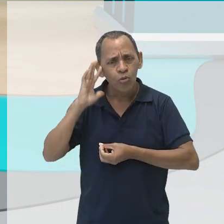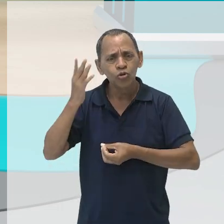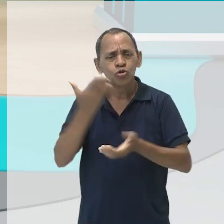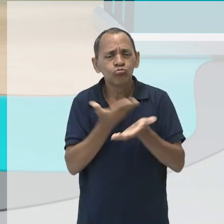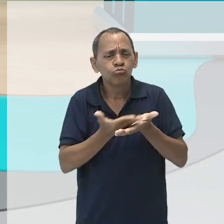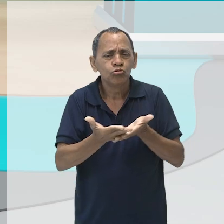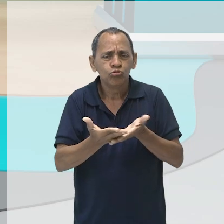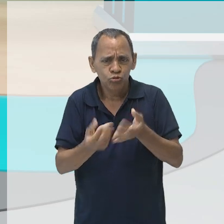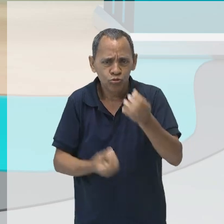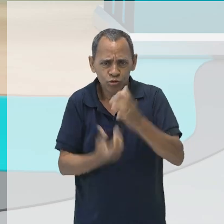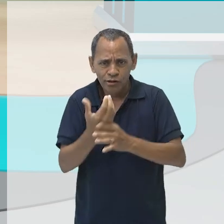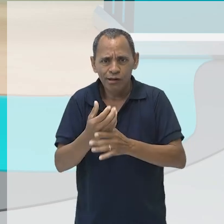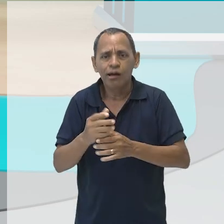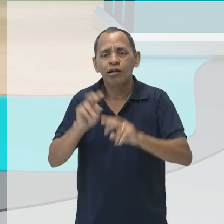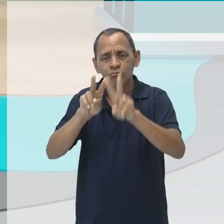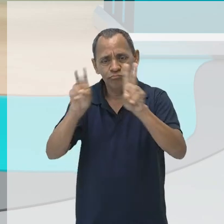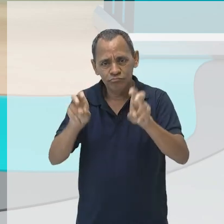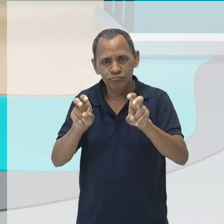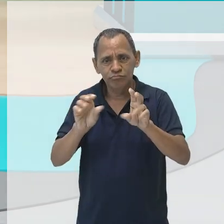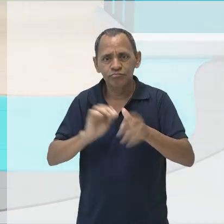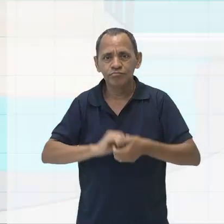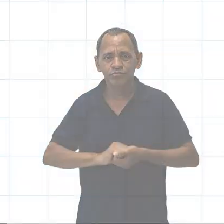lutas? Então, vem comigo.